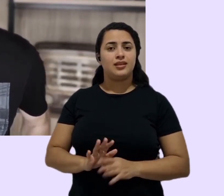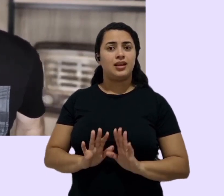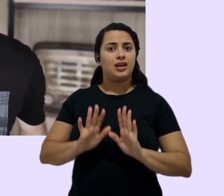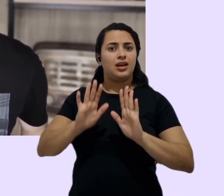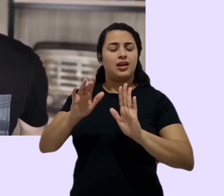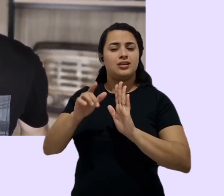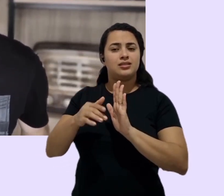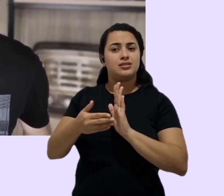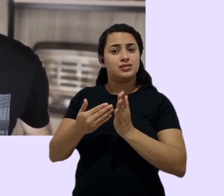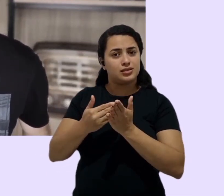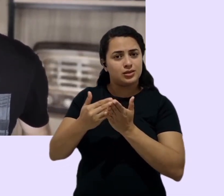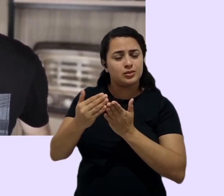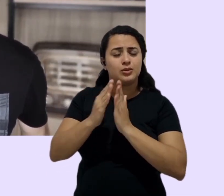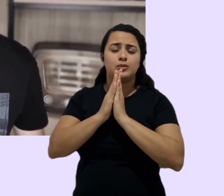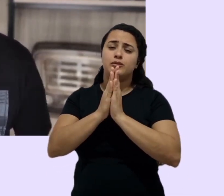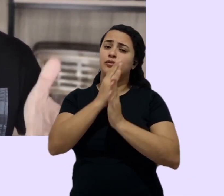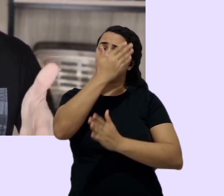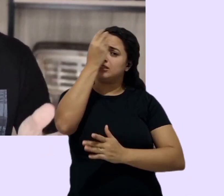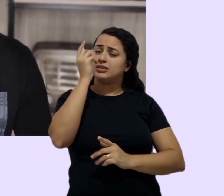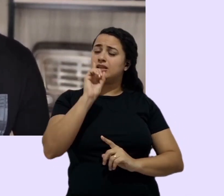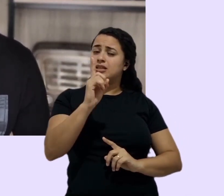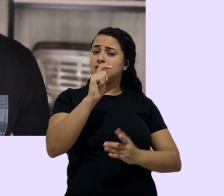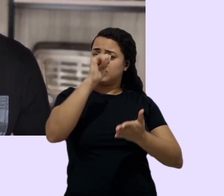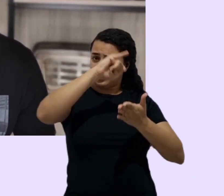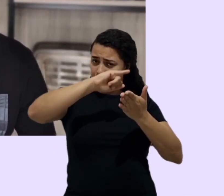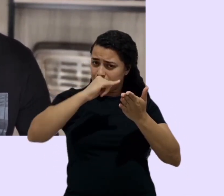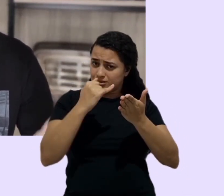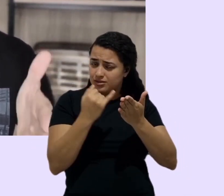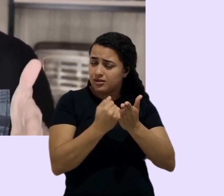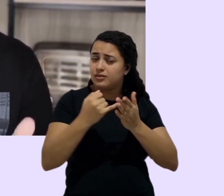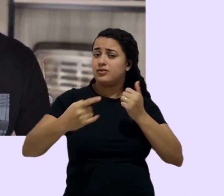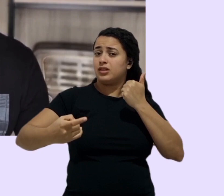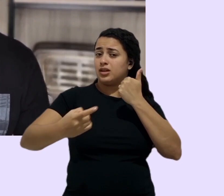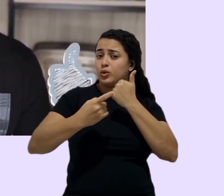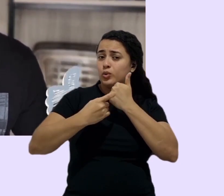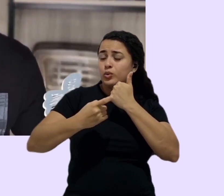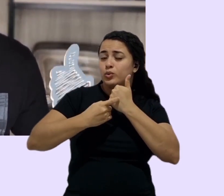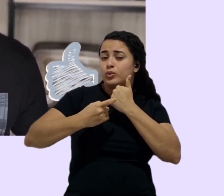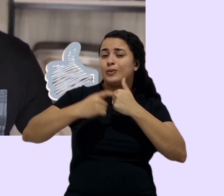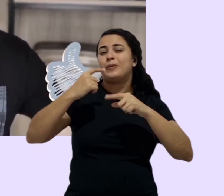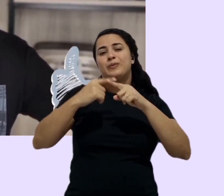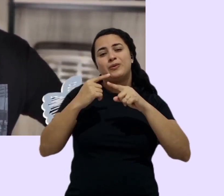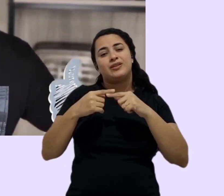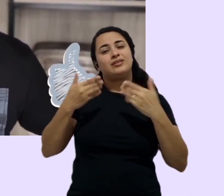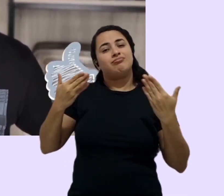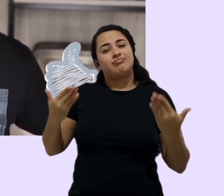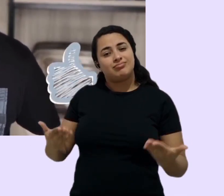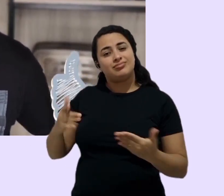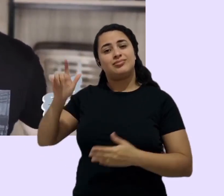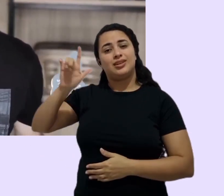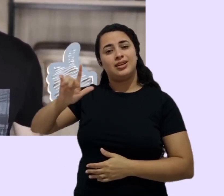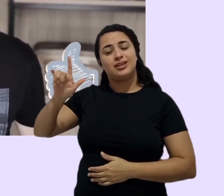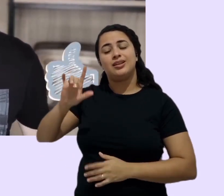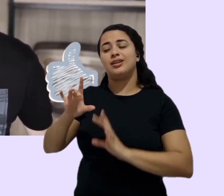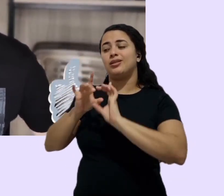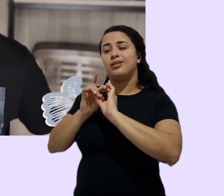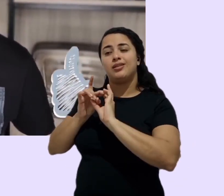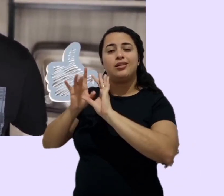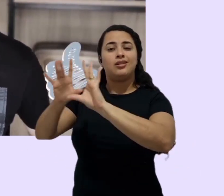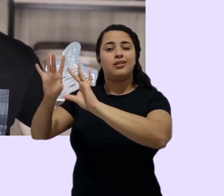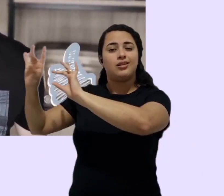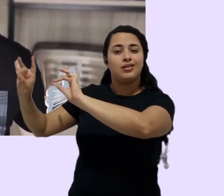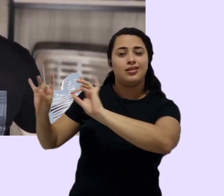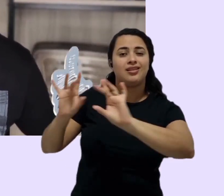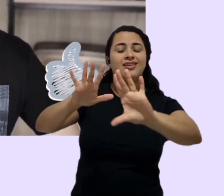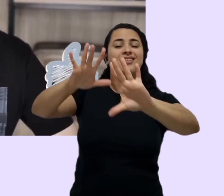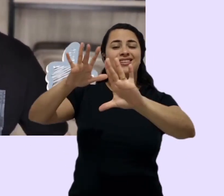Mas antes de começar, galera, não se esqueçam de se inscrever aqui no canal, curtir, porque desse jeito a gente vai estar espalhando,